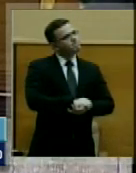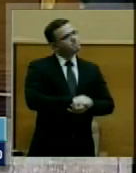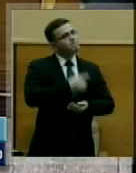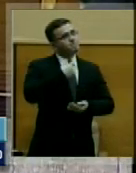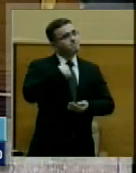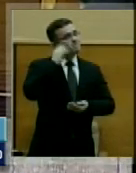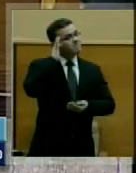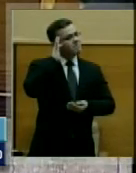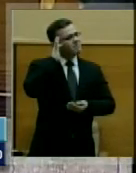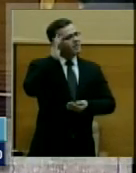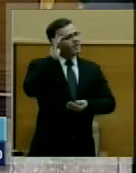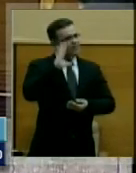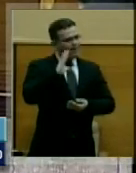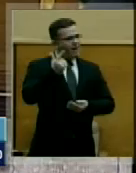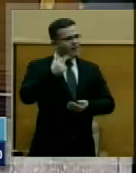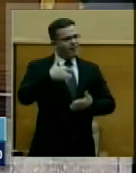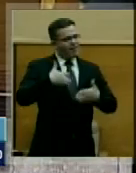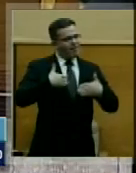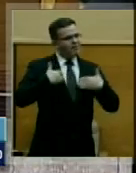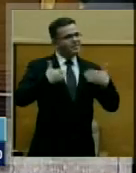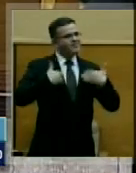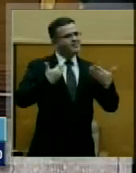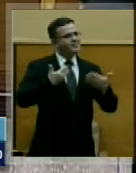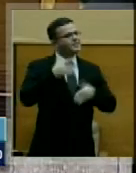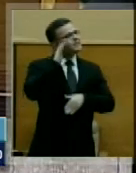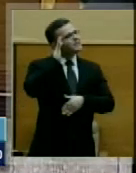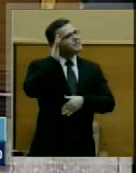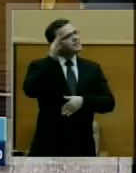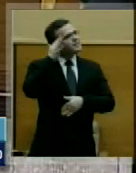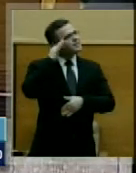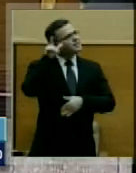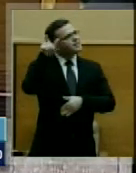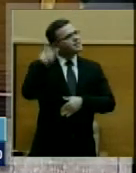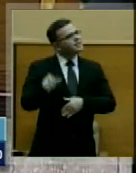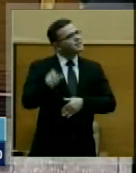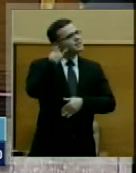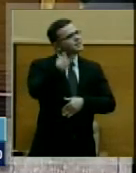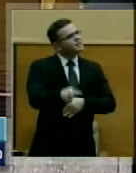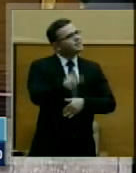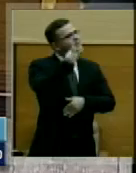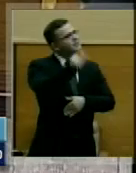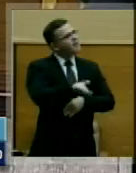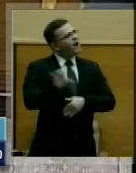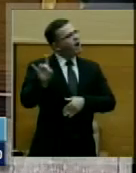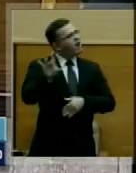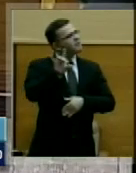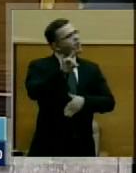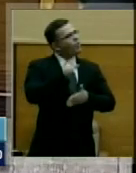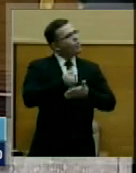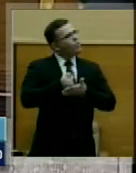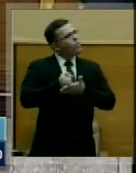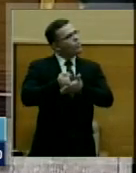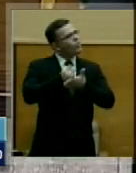com alegria nas pessoas que nós temos ajudado.